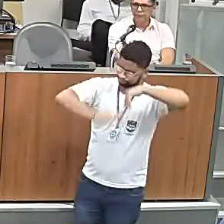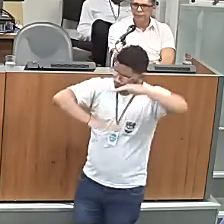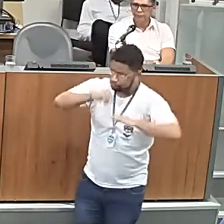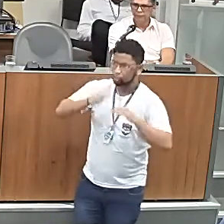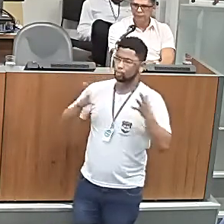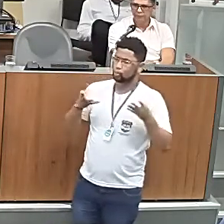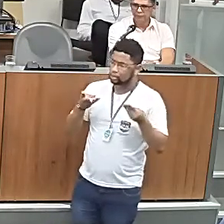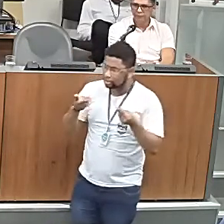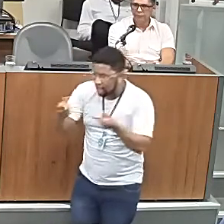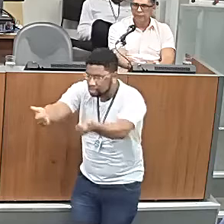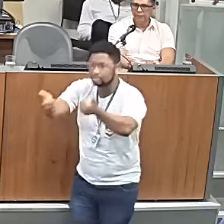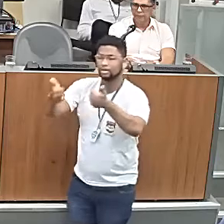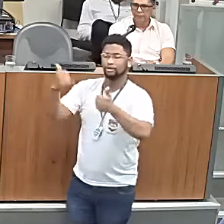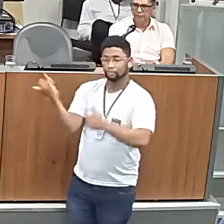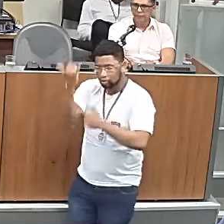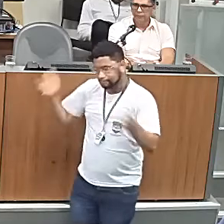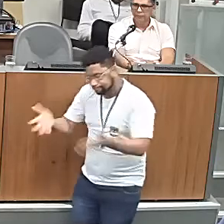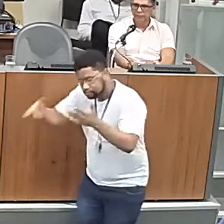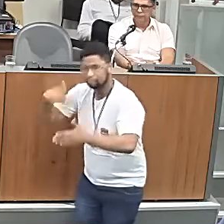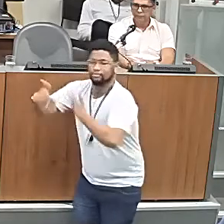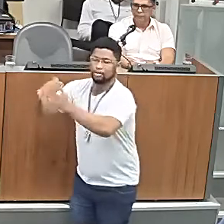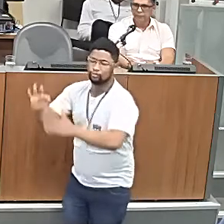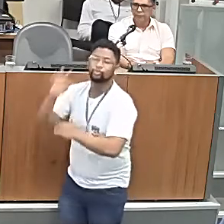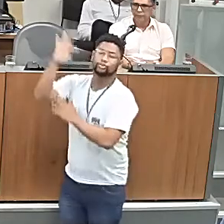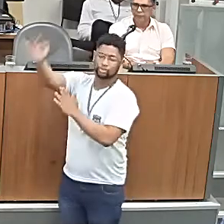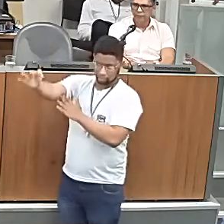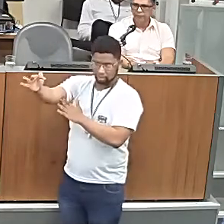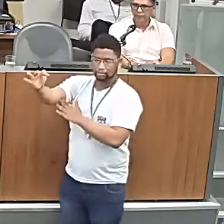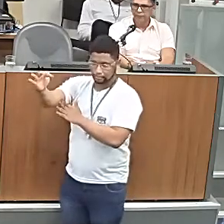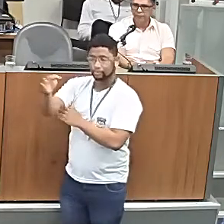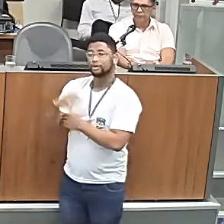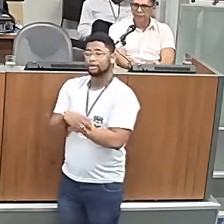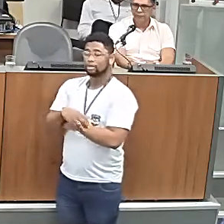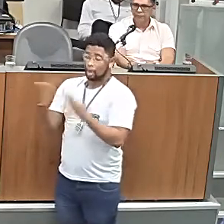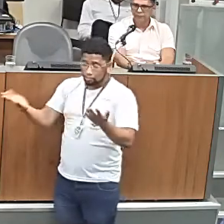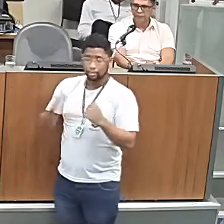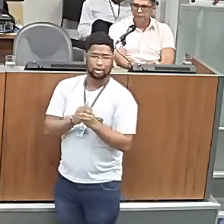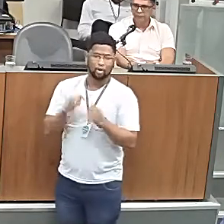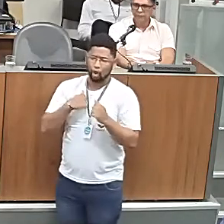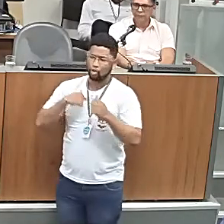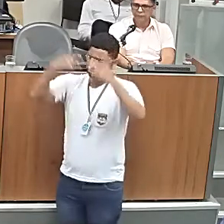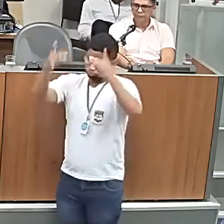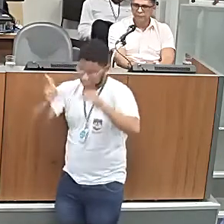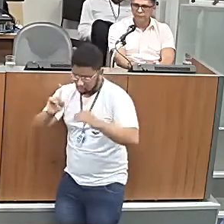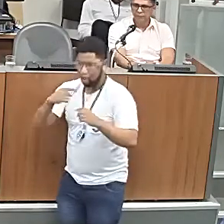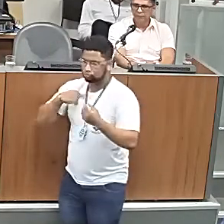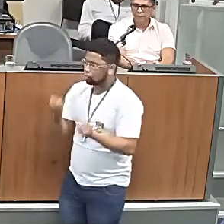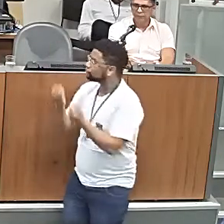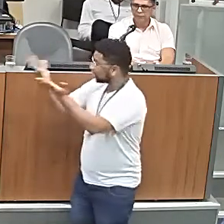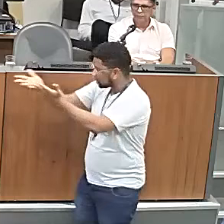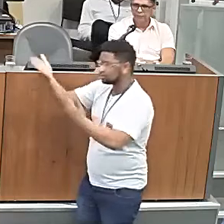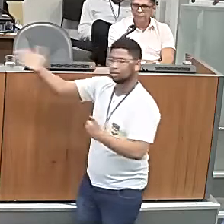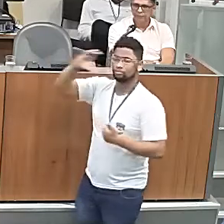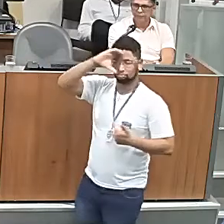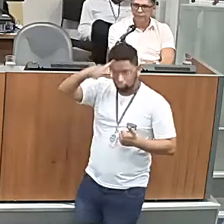em relação também à formação dos profissionais que vão trabalhar nessa escola bilíngue.